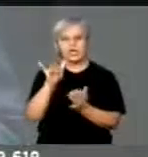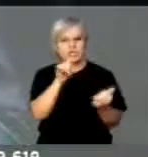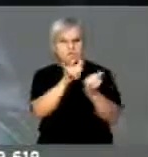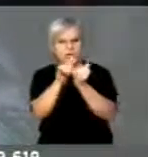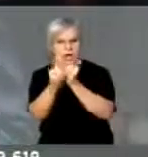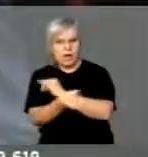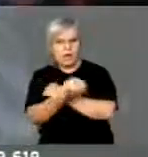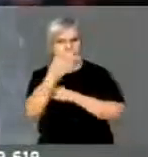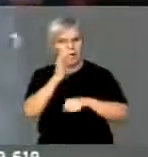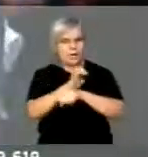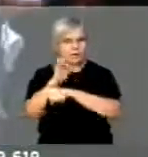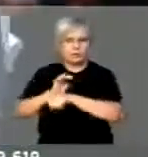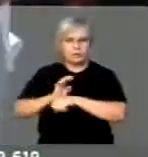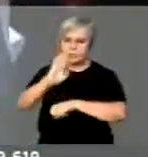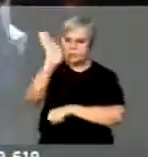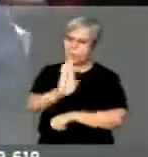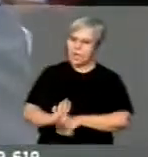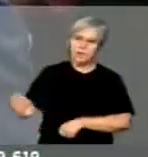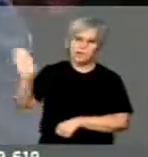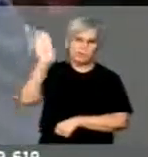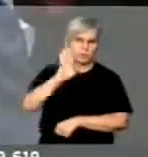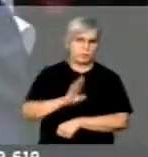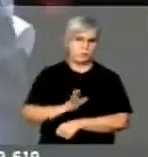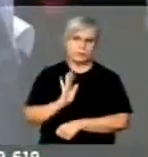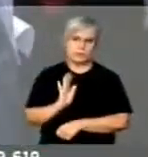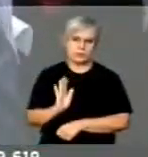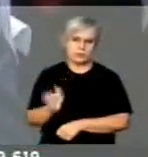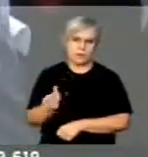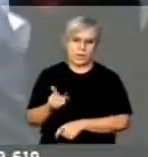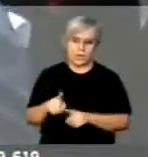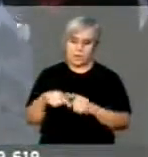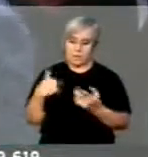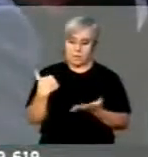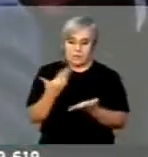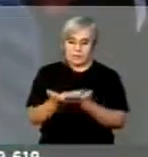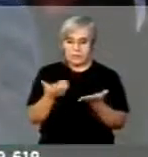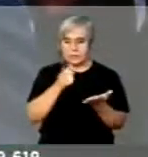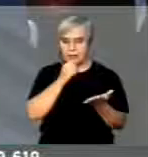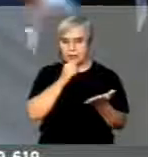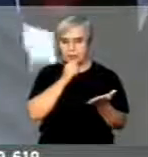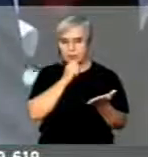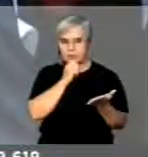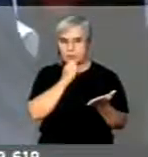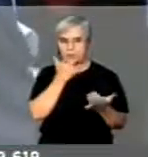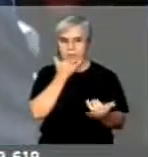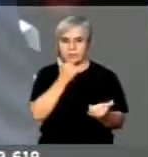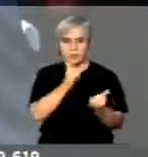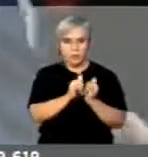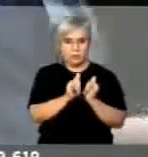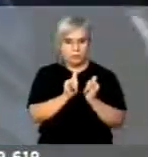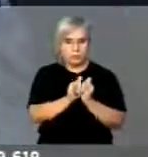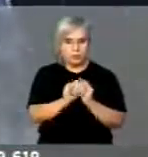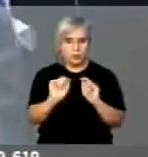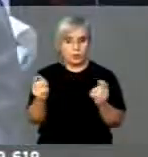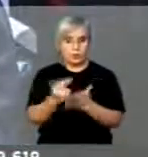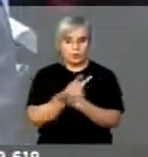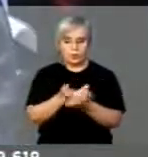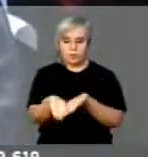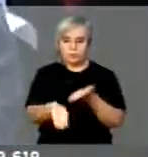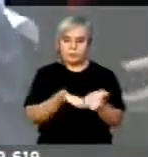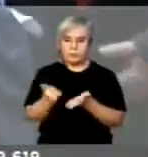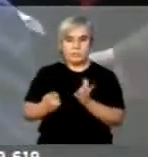vários outros estados, em uma parte desses estados. Ainda nós não obtivemos essa anistia, o que causa exatamente um